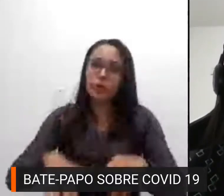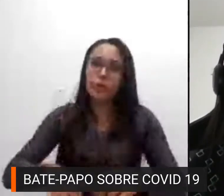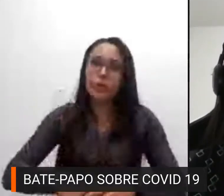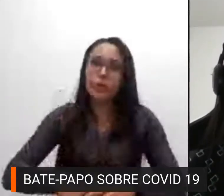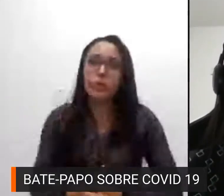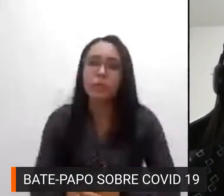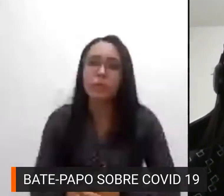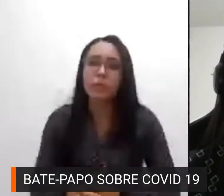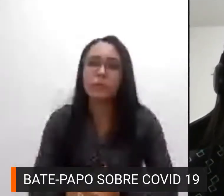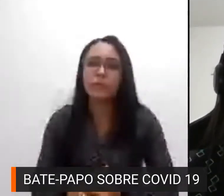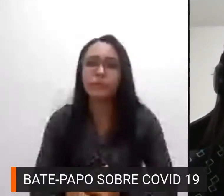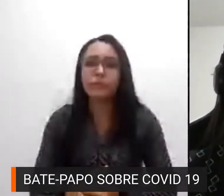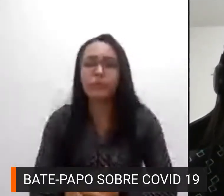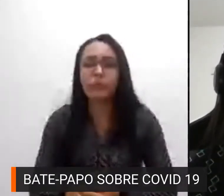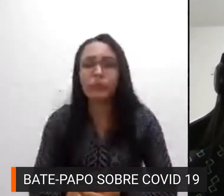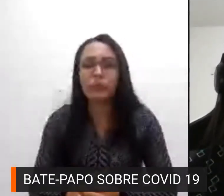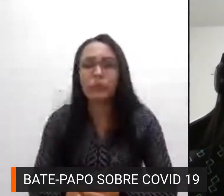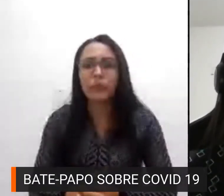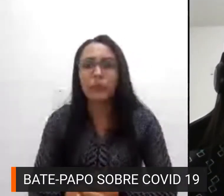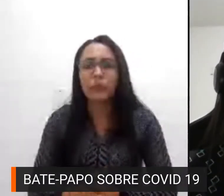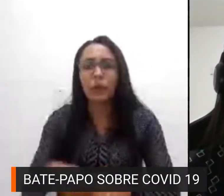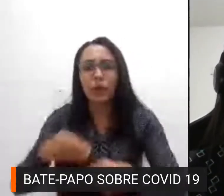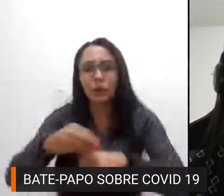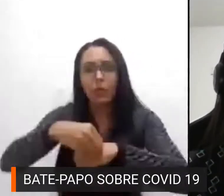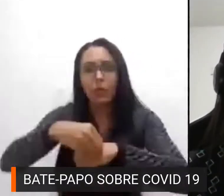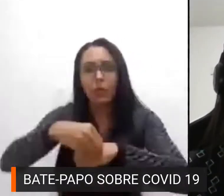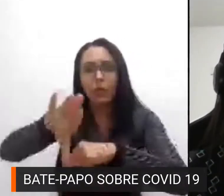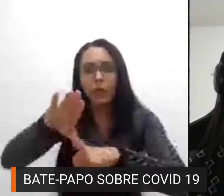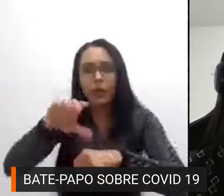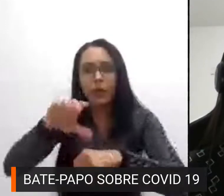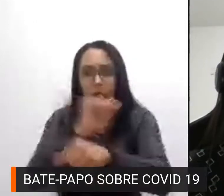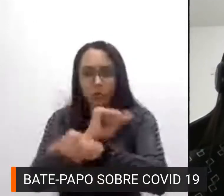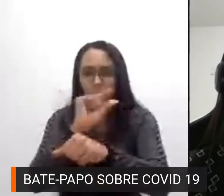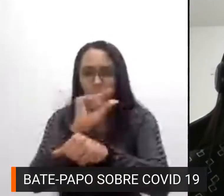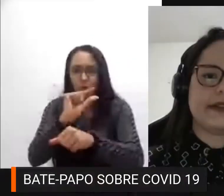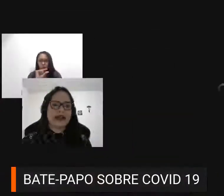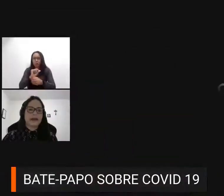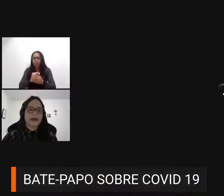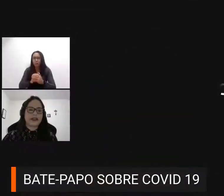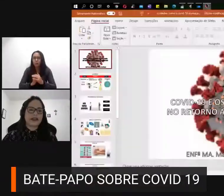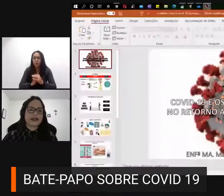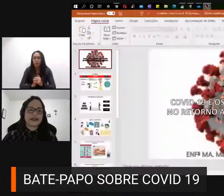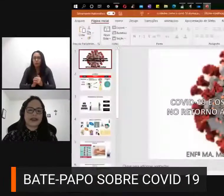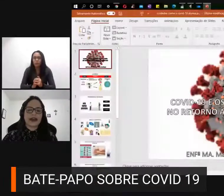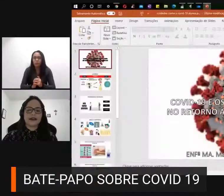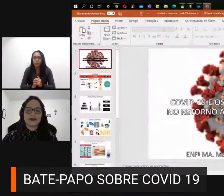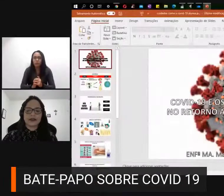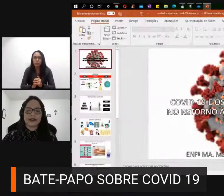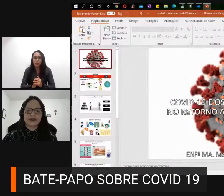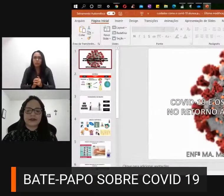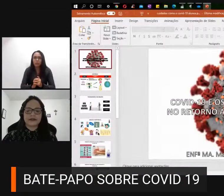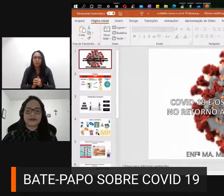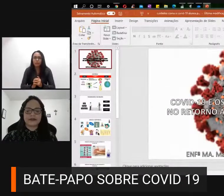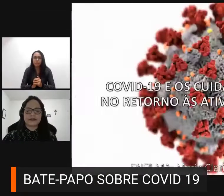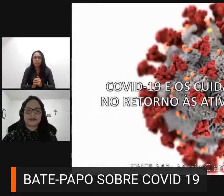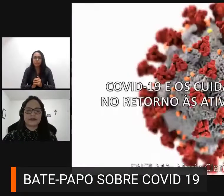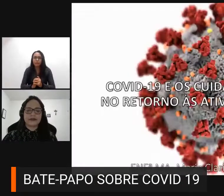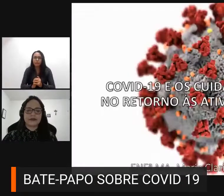Só um minutinho, eu vou compartilhar com vocês agora a minha tela para a gente iniciar a